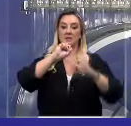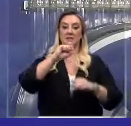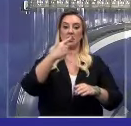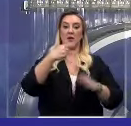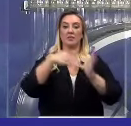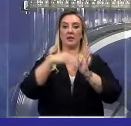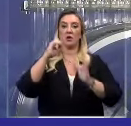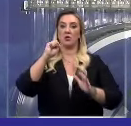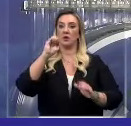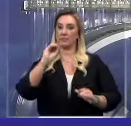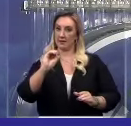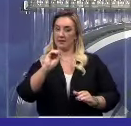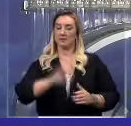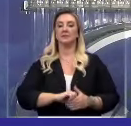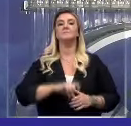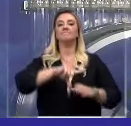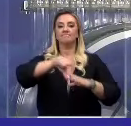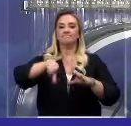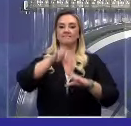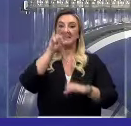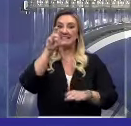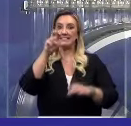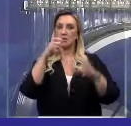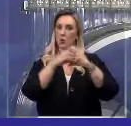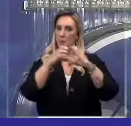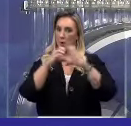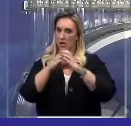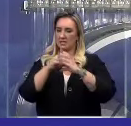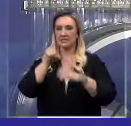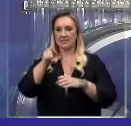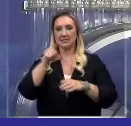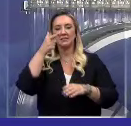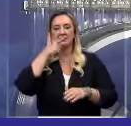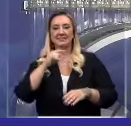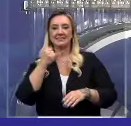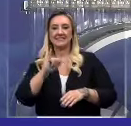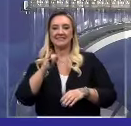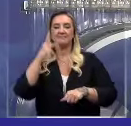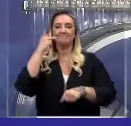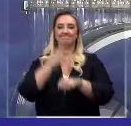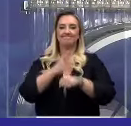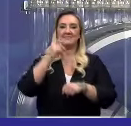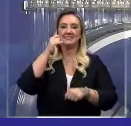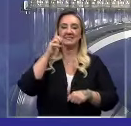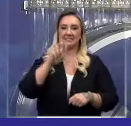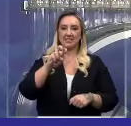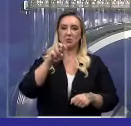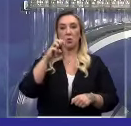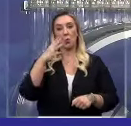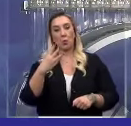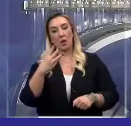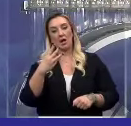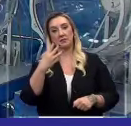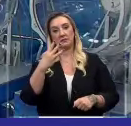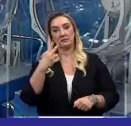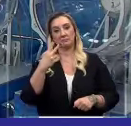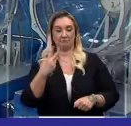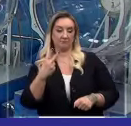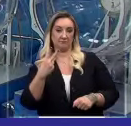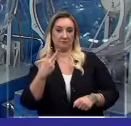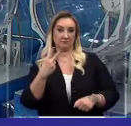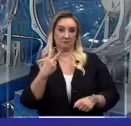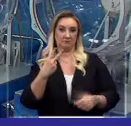de 01 a 80. Serão sorteados 5 números e você ganha prêmio se acertar 5, 4, 3 ou 2